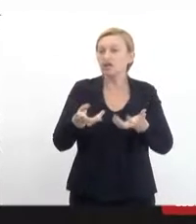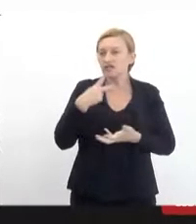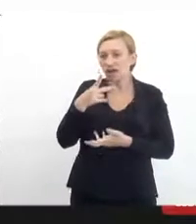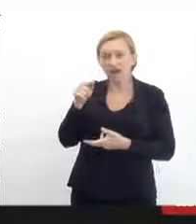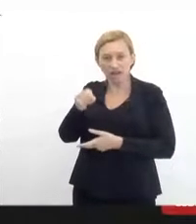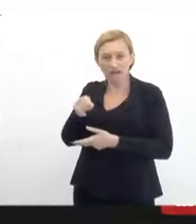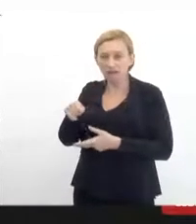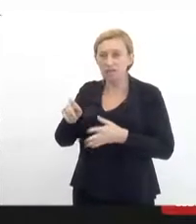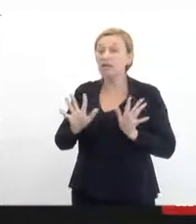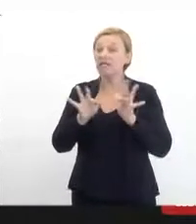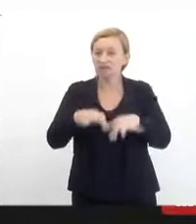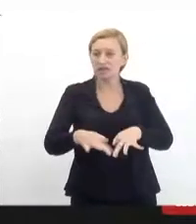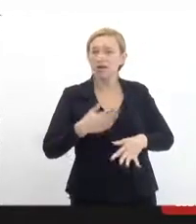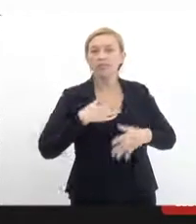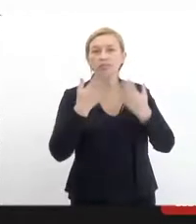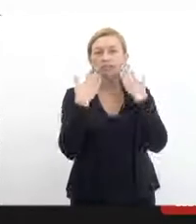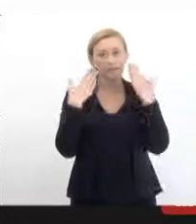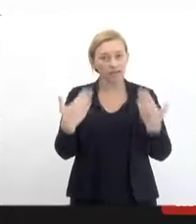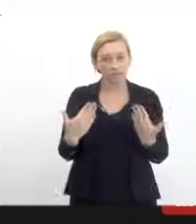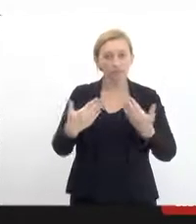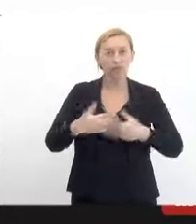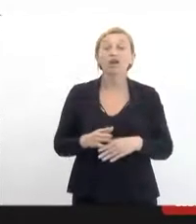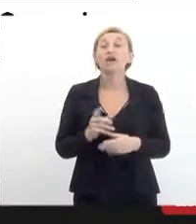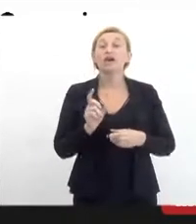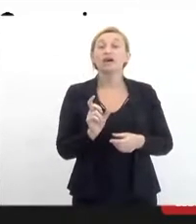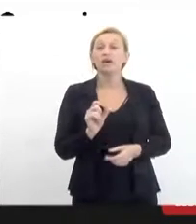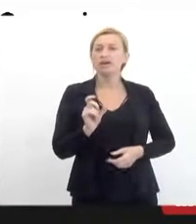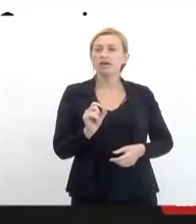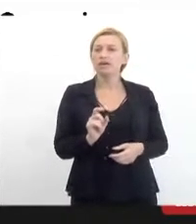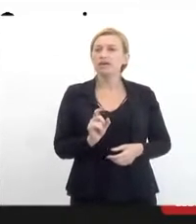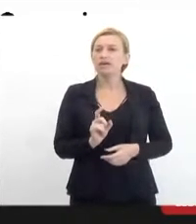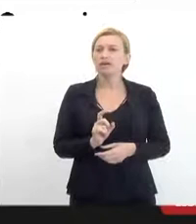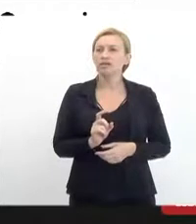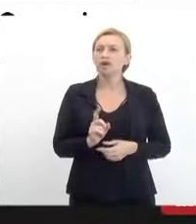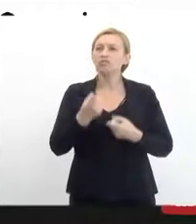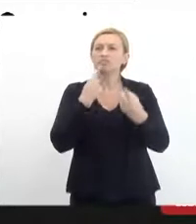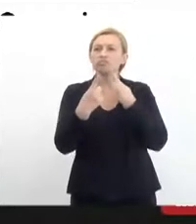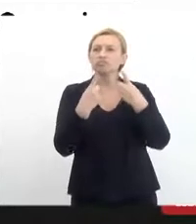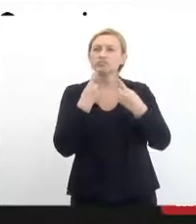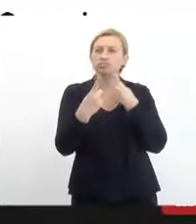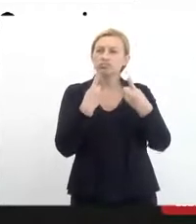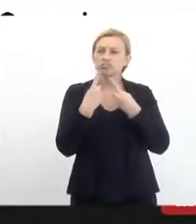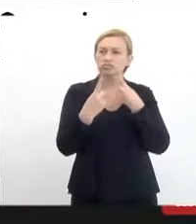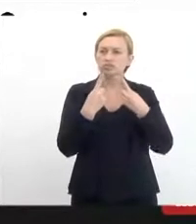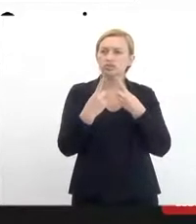atenção aqui para finalizar minha apresentação é que a discussão